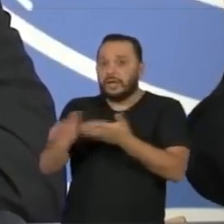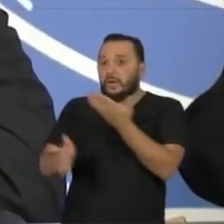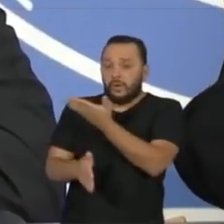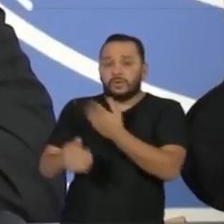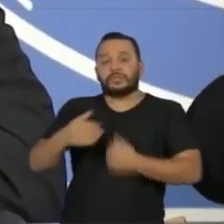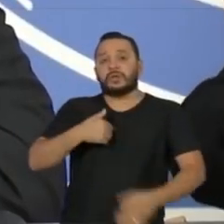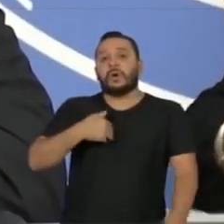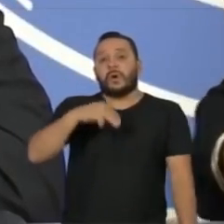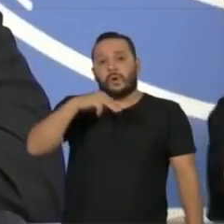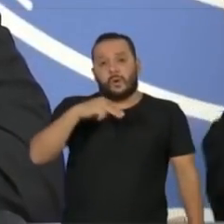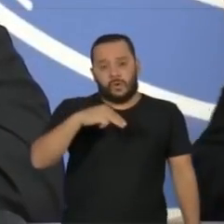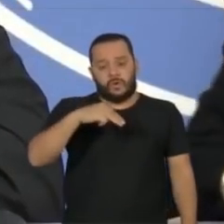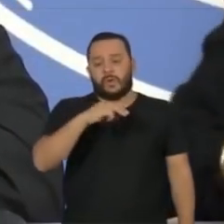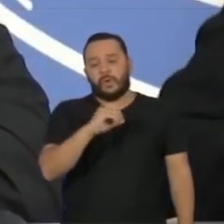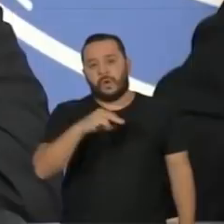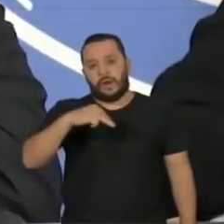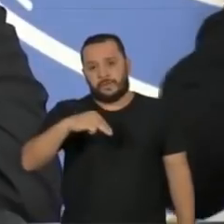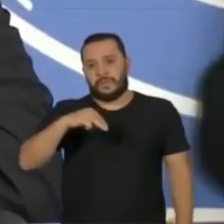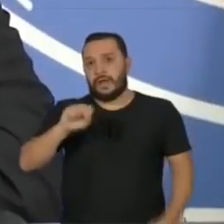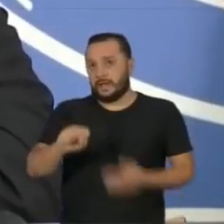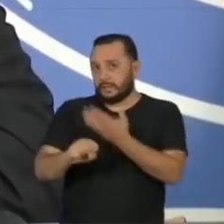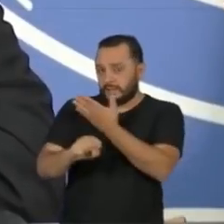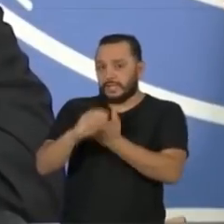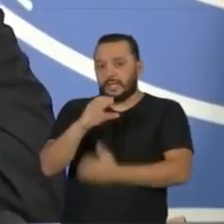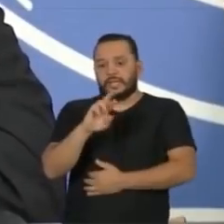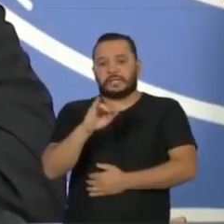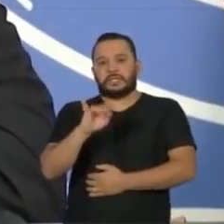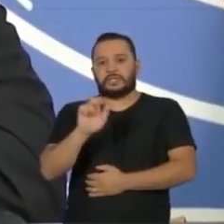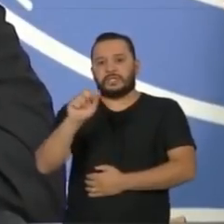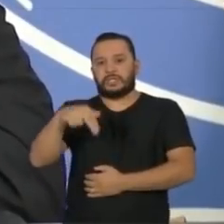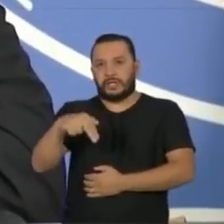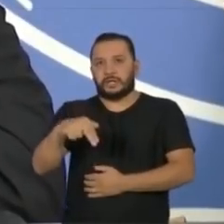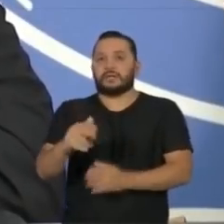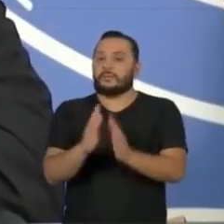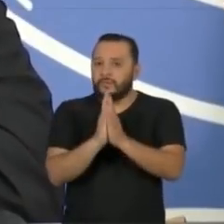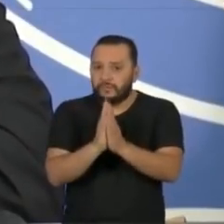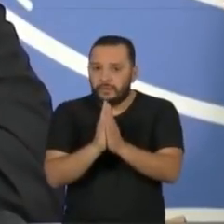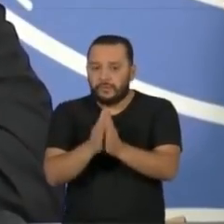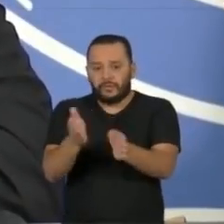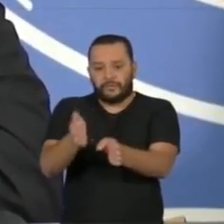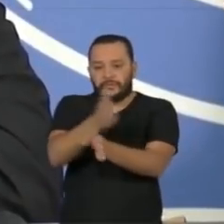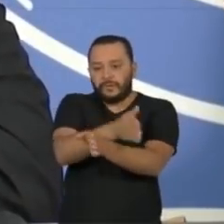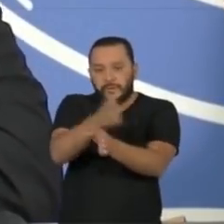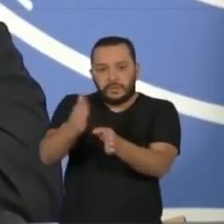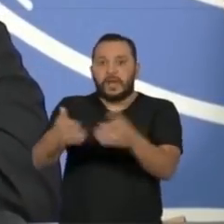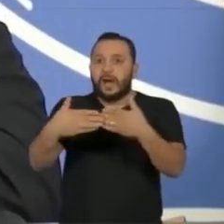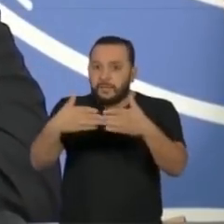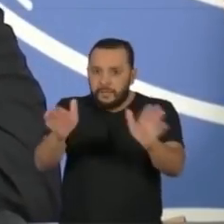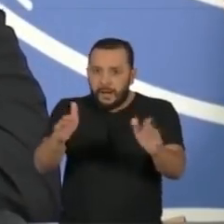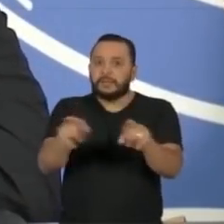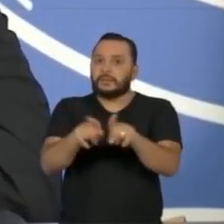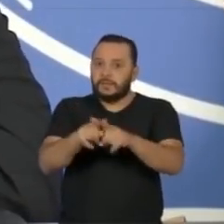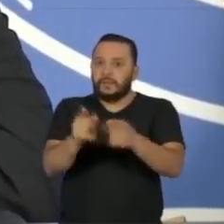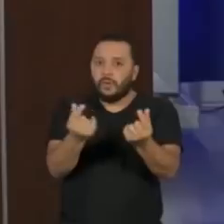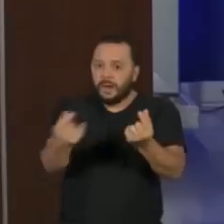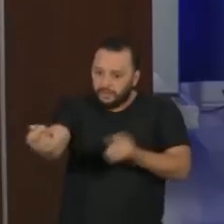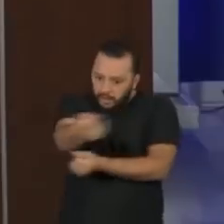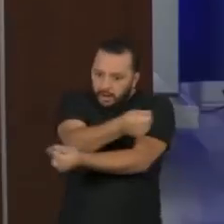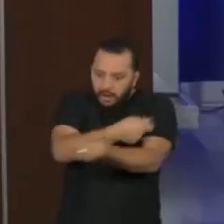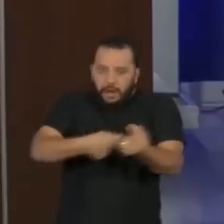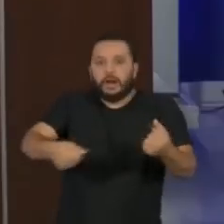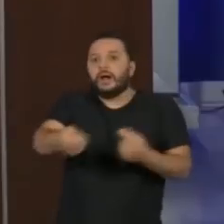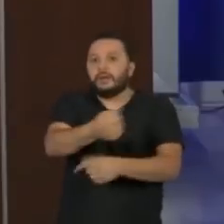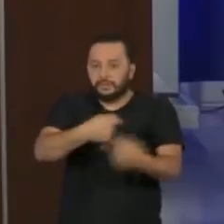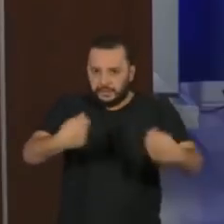Christian Lindmeier, pediu que as fronteiras dos países permaneçam abertas para que as pessoas e o comércio fluam normalmente. O